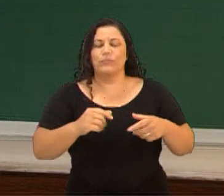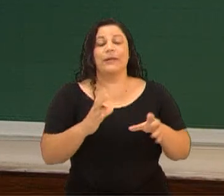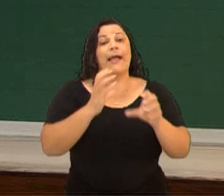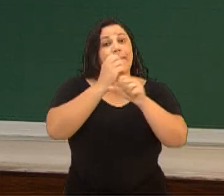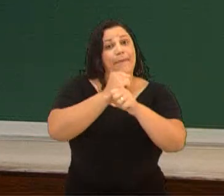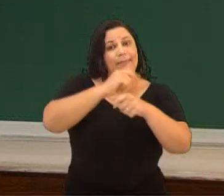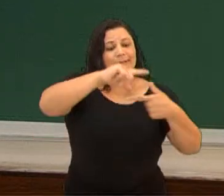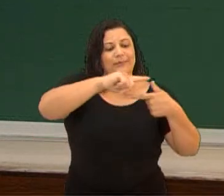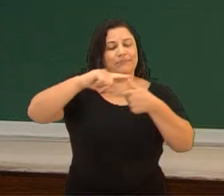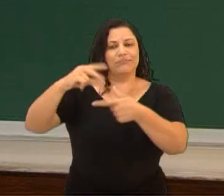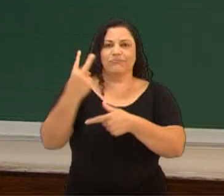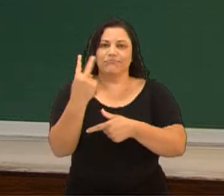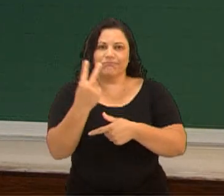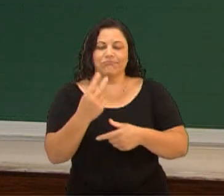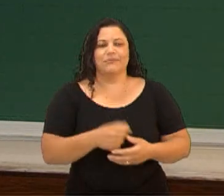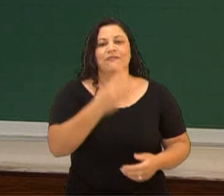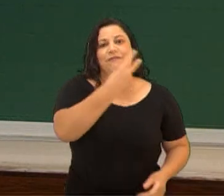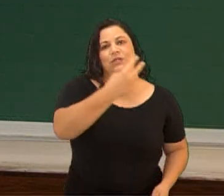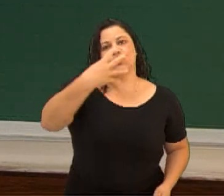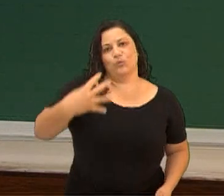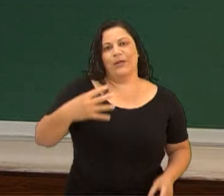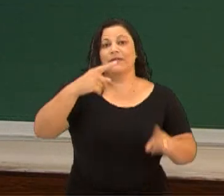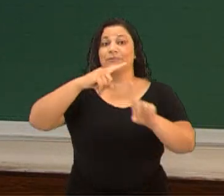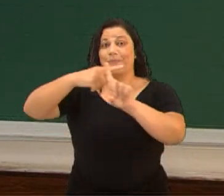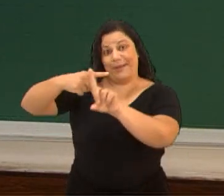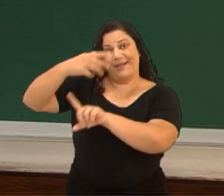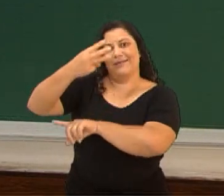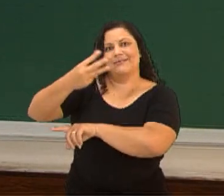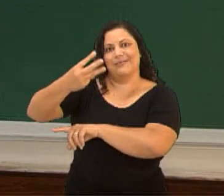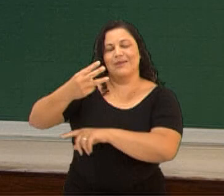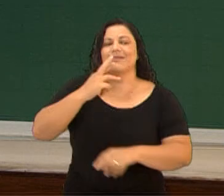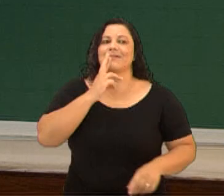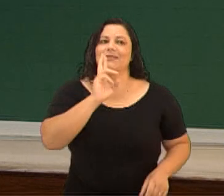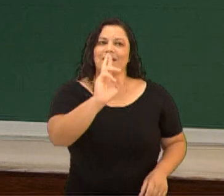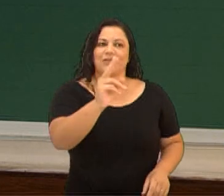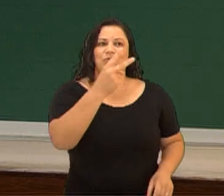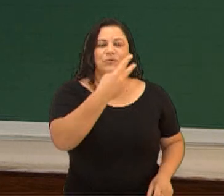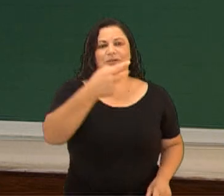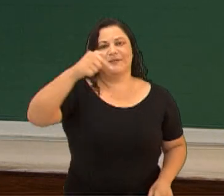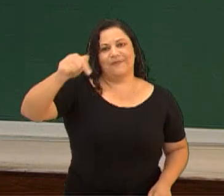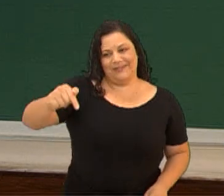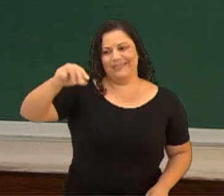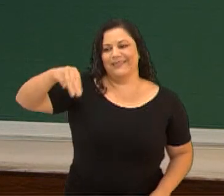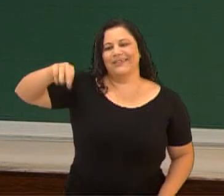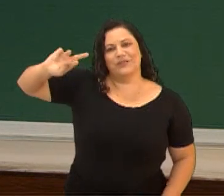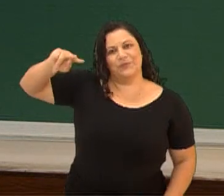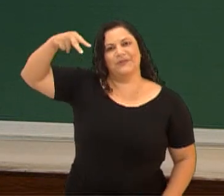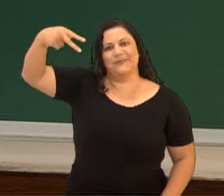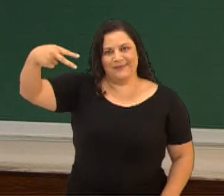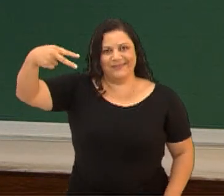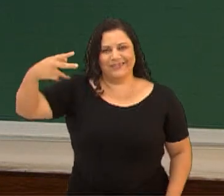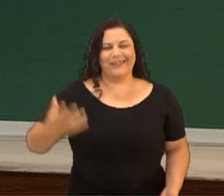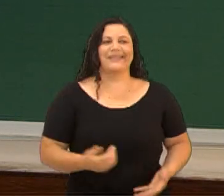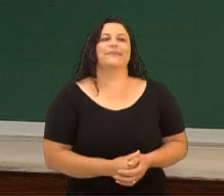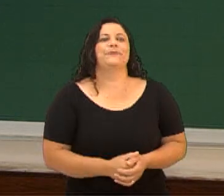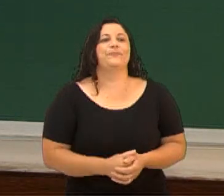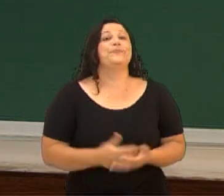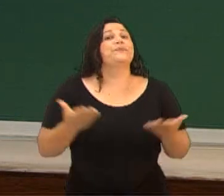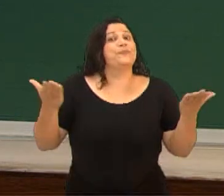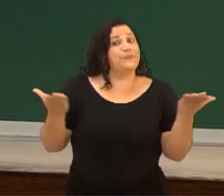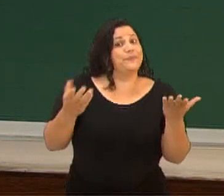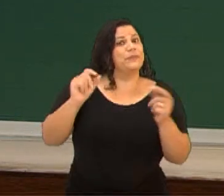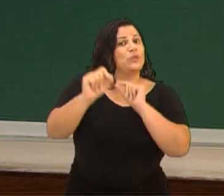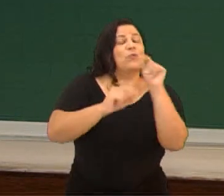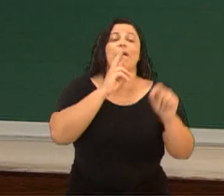que é 24 mais 3. 24 mais 3, 27 metros quadrados. Ou seja, qual